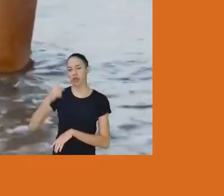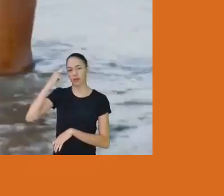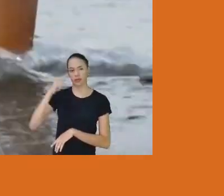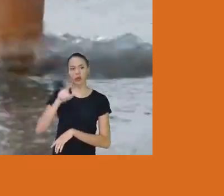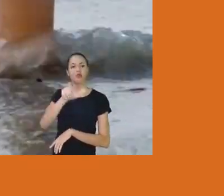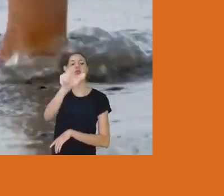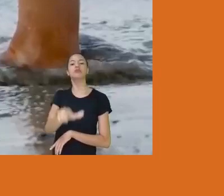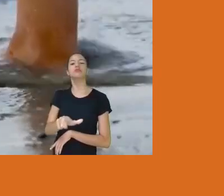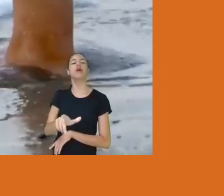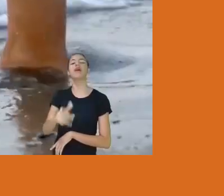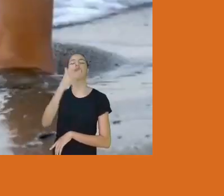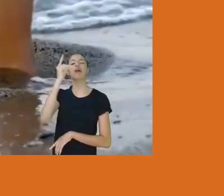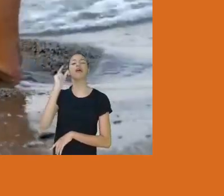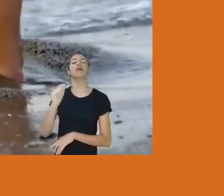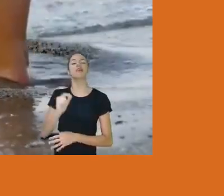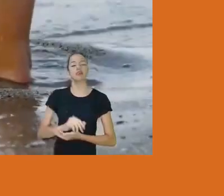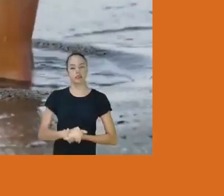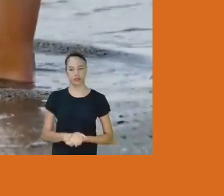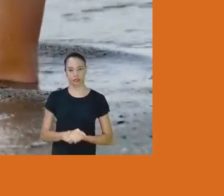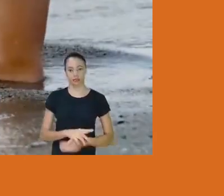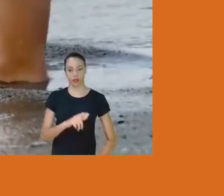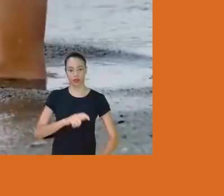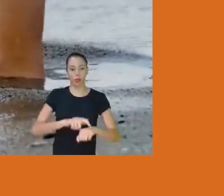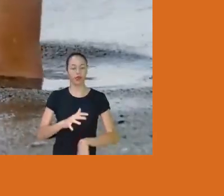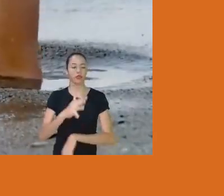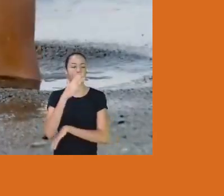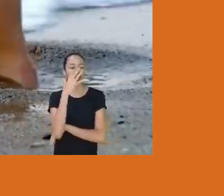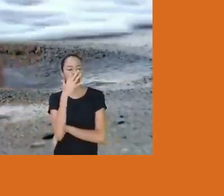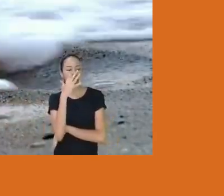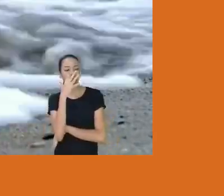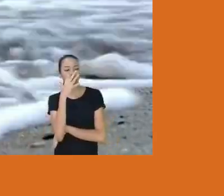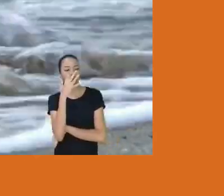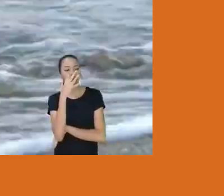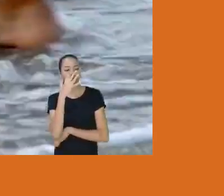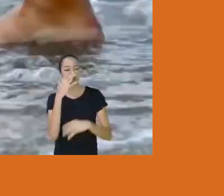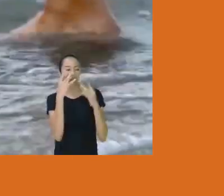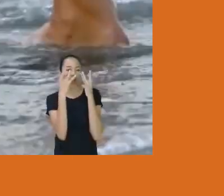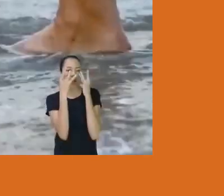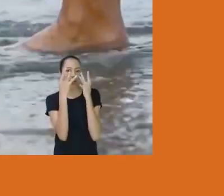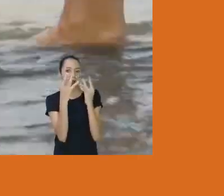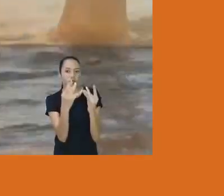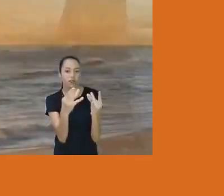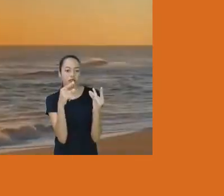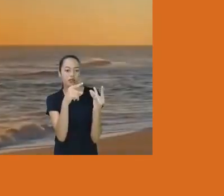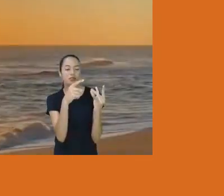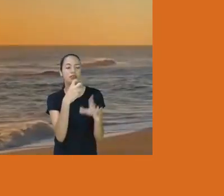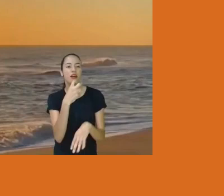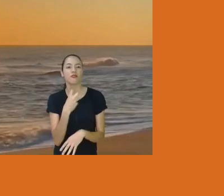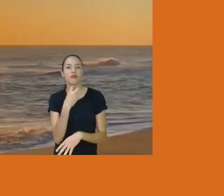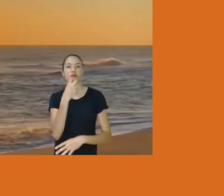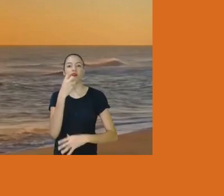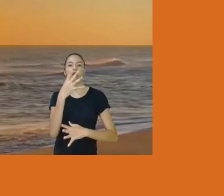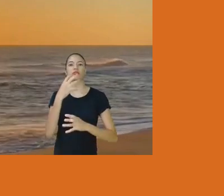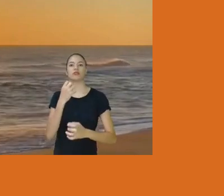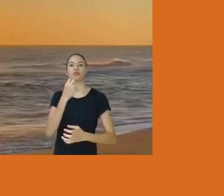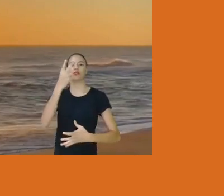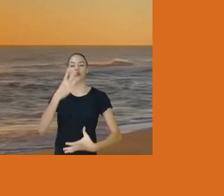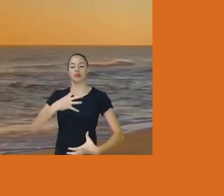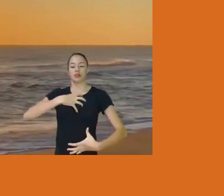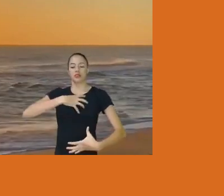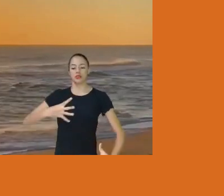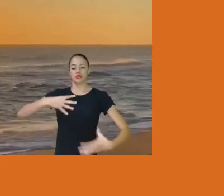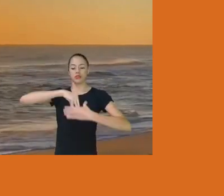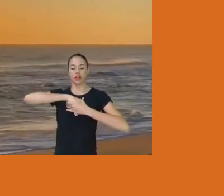você? Nesses momentos de contemplação, quando prestamos atenção a essa voz interna que fala diretamente em